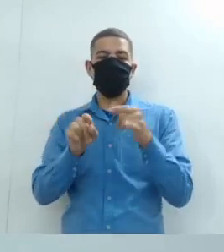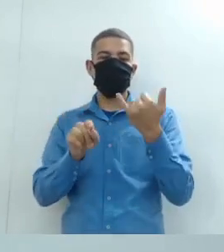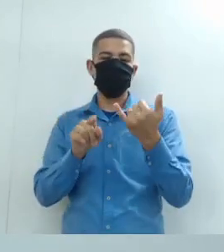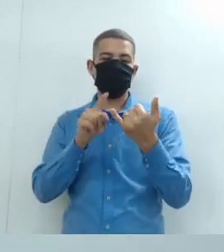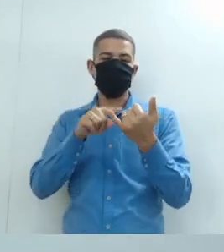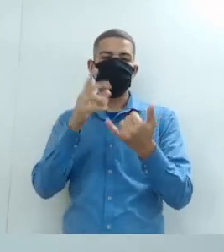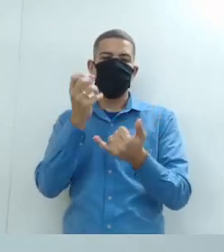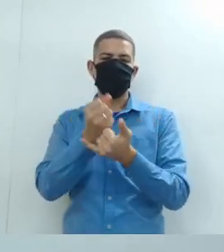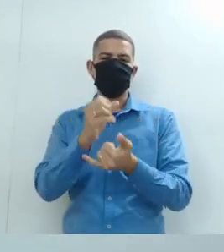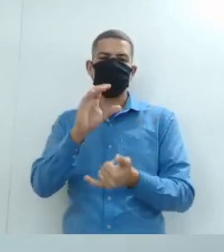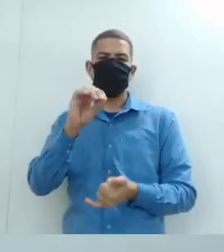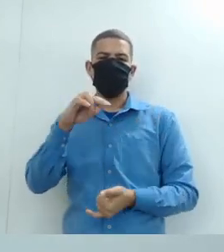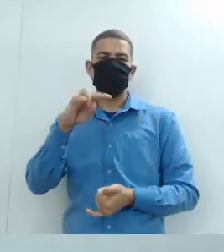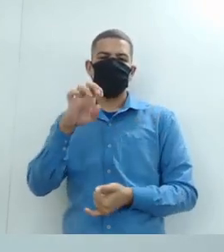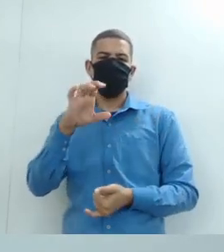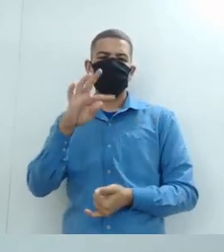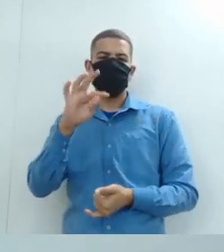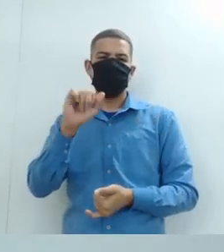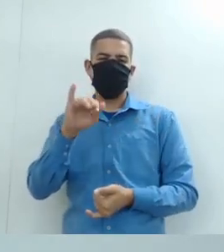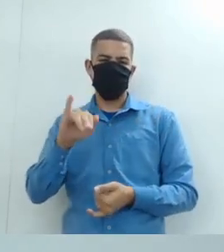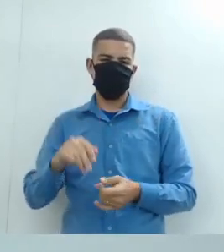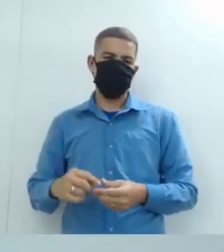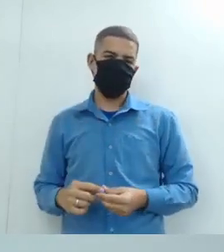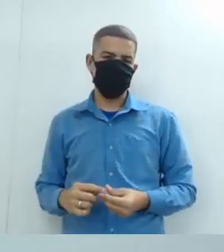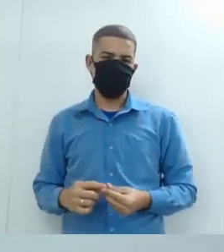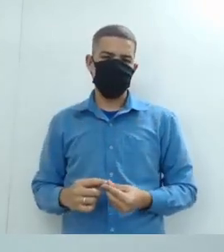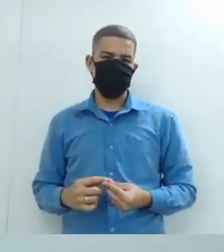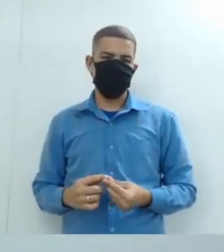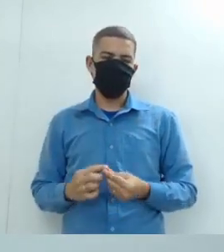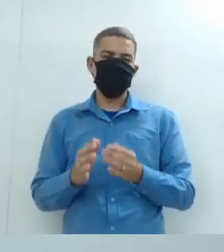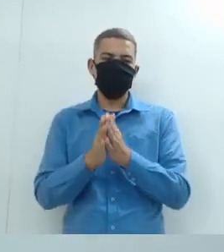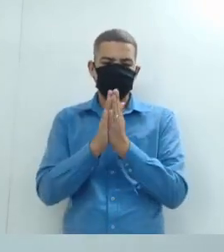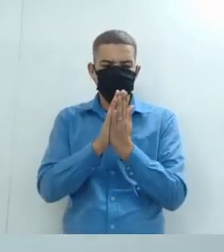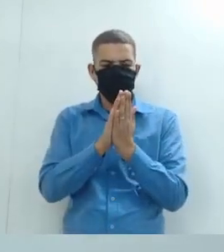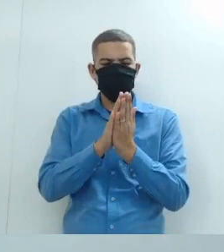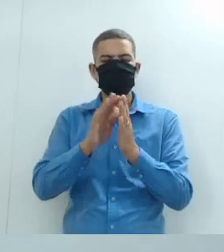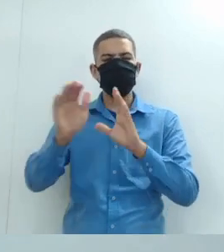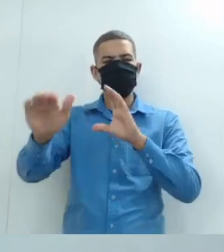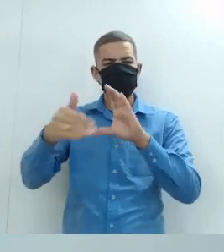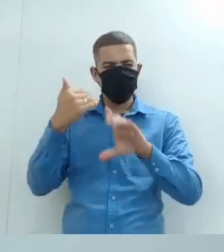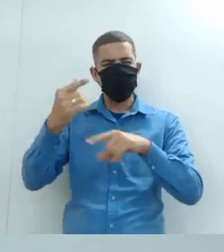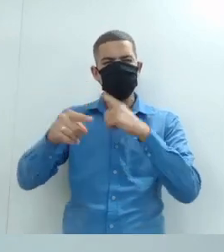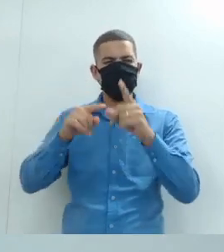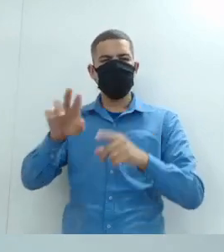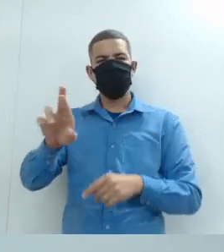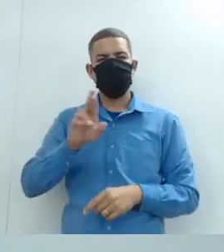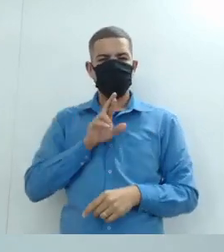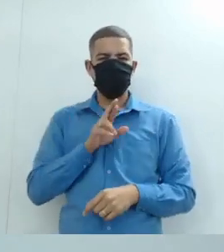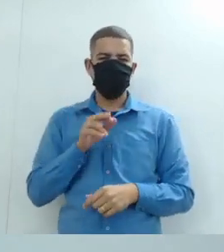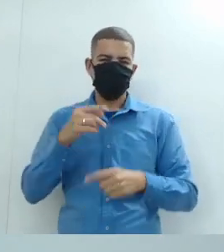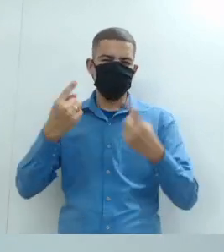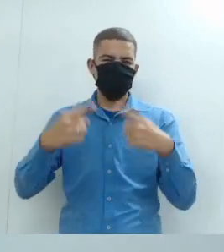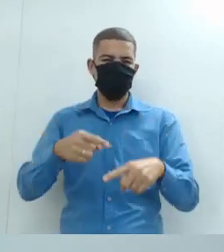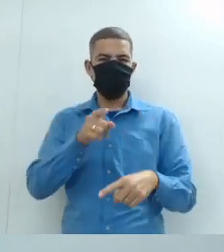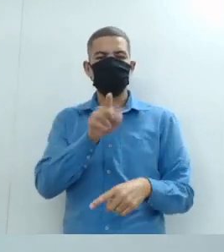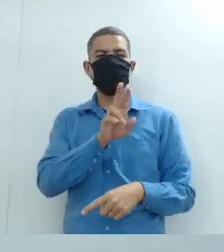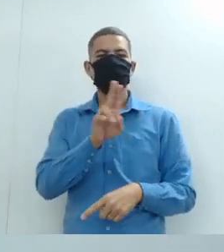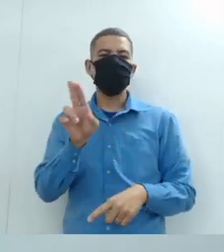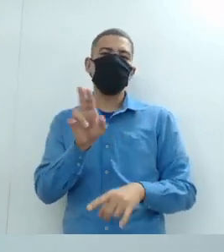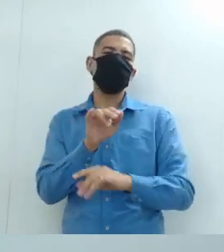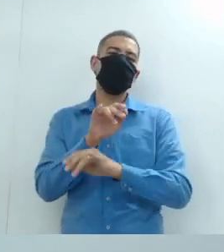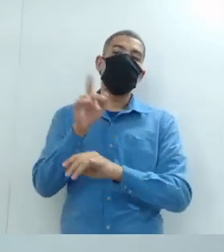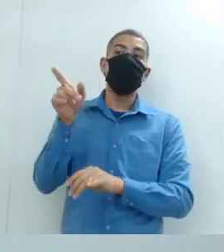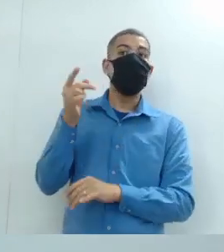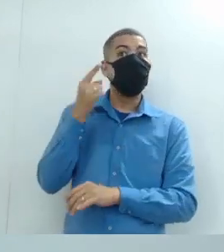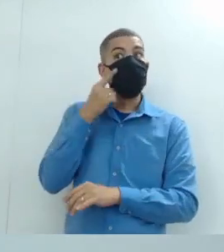ó, tem no final da aula um desafio. Por favor, faz o desafio, manda pra gente aí, pra gente poder falar teu nome aqui,